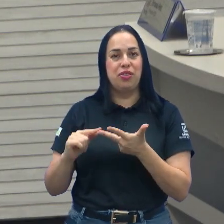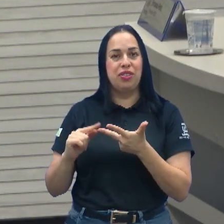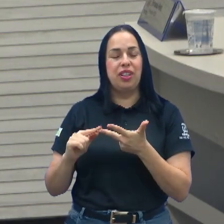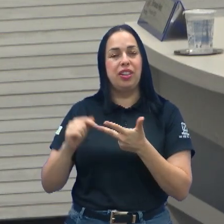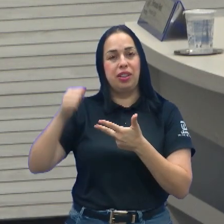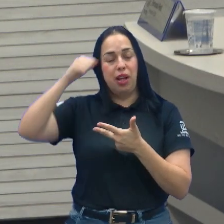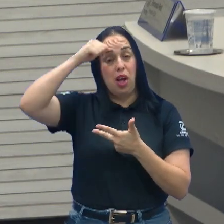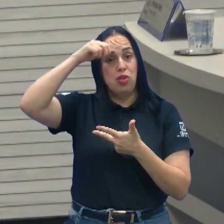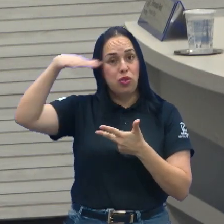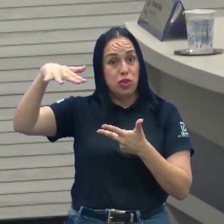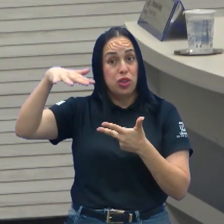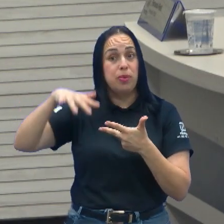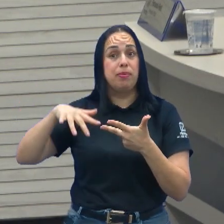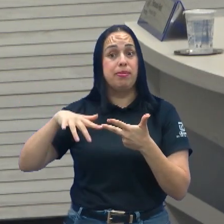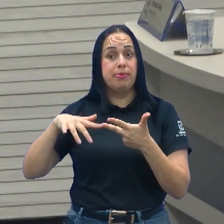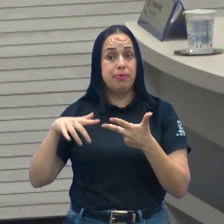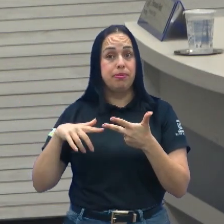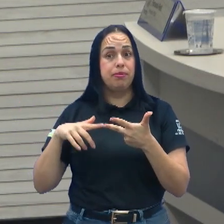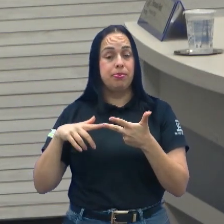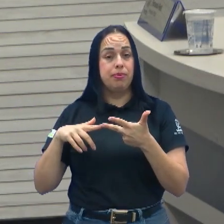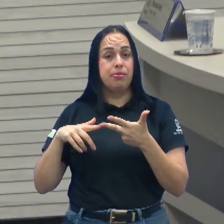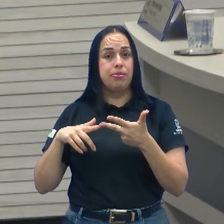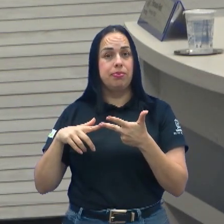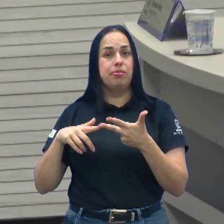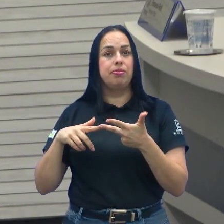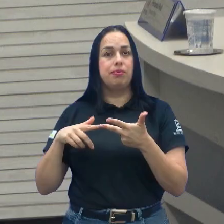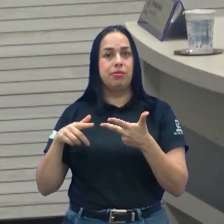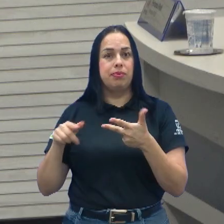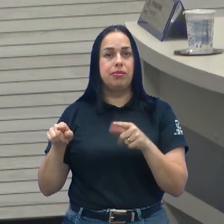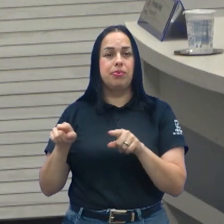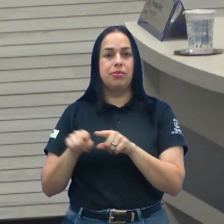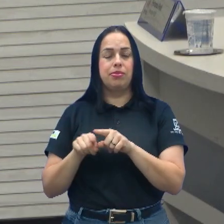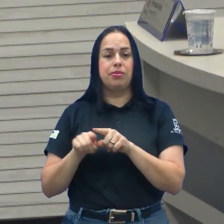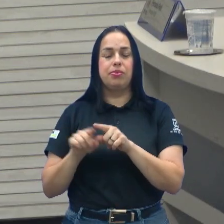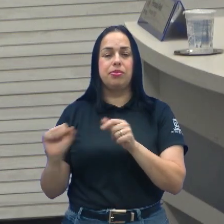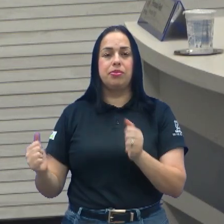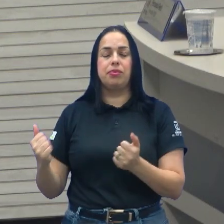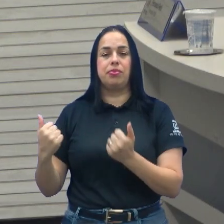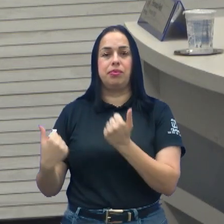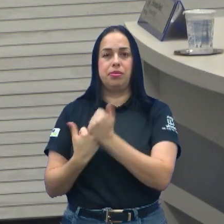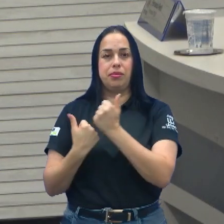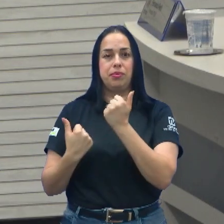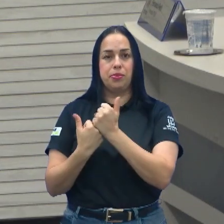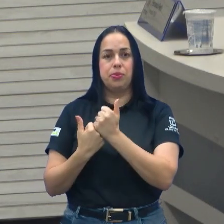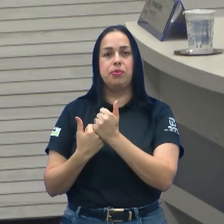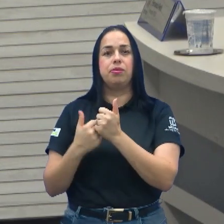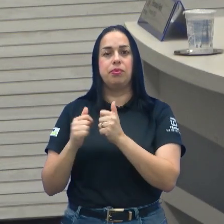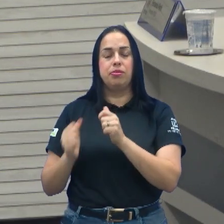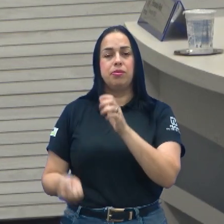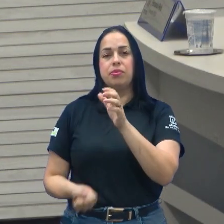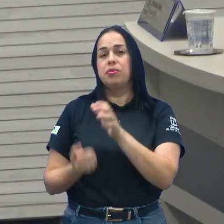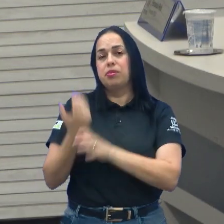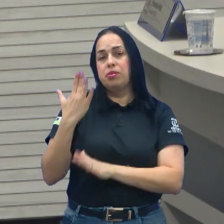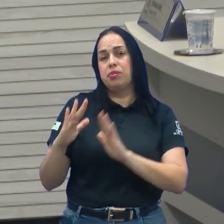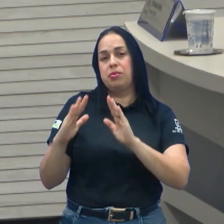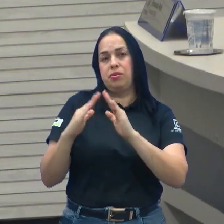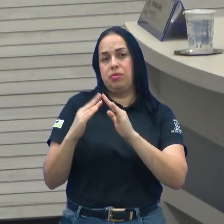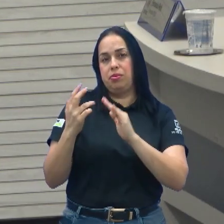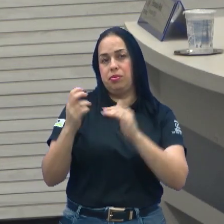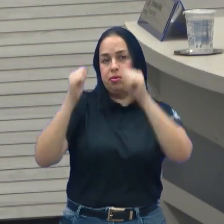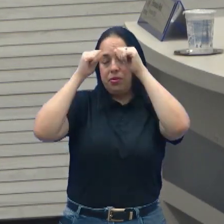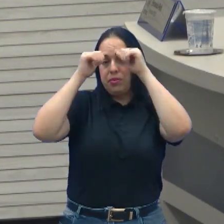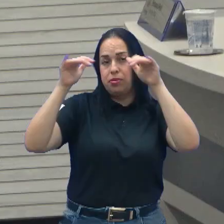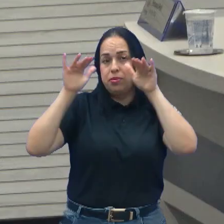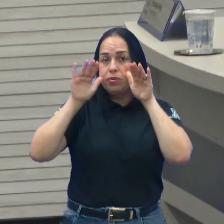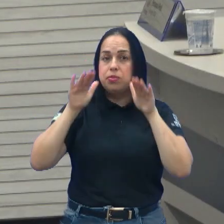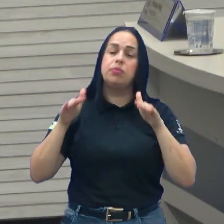autista que apoia também as nossas iniciativas aqui na casa, como a criação da Casa do Autista. Mas hoje